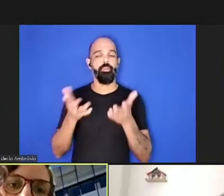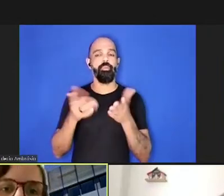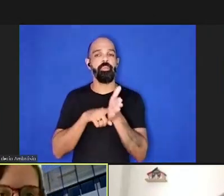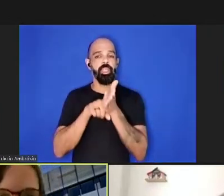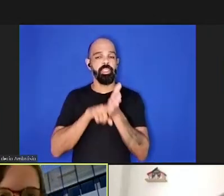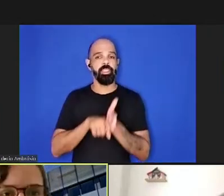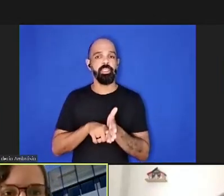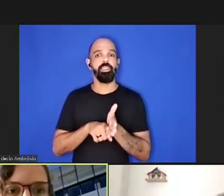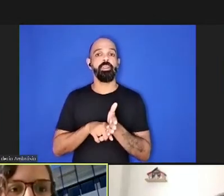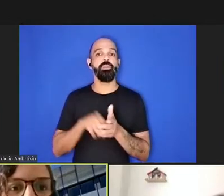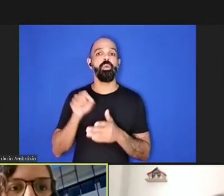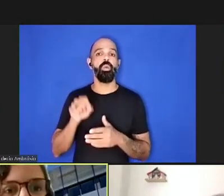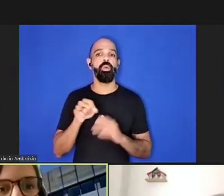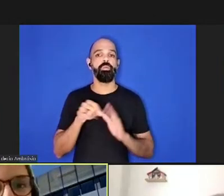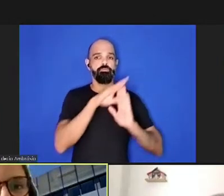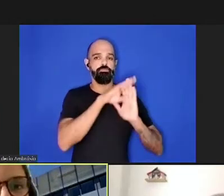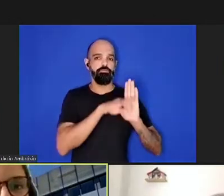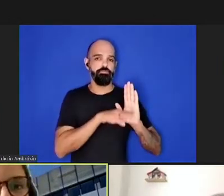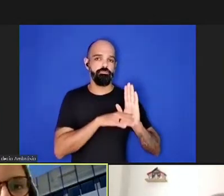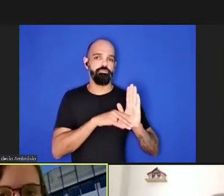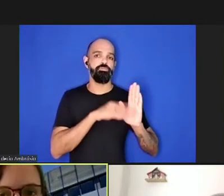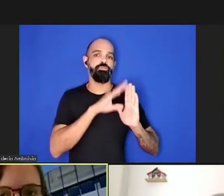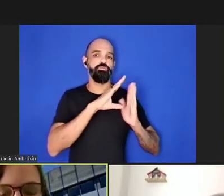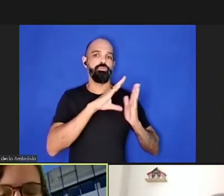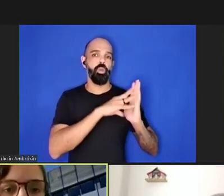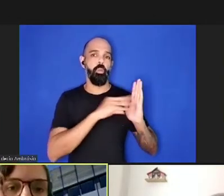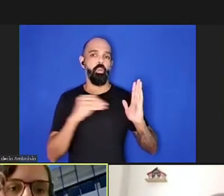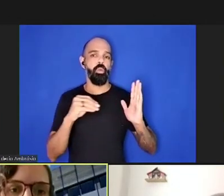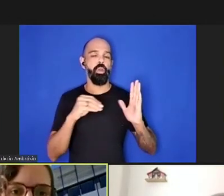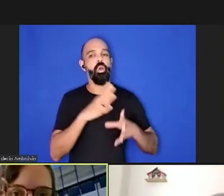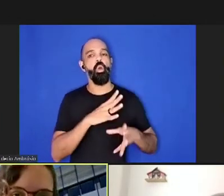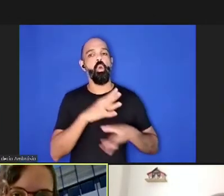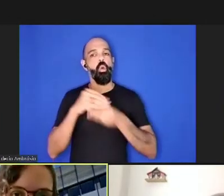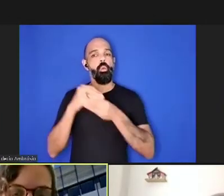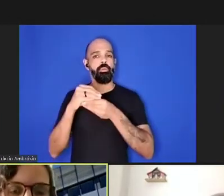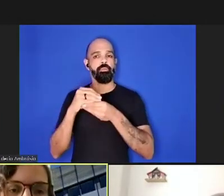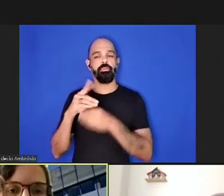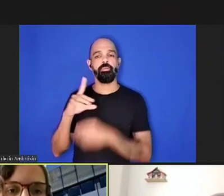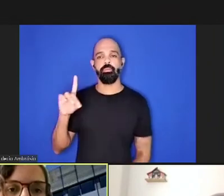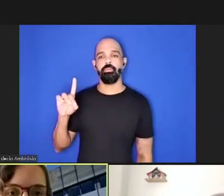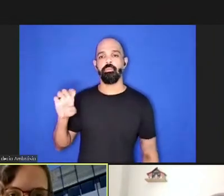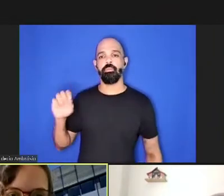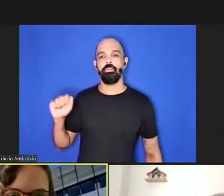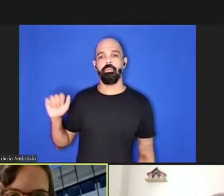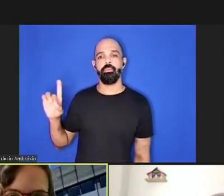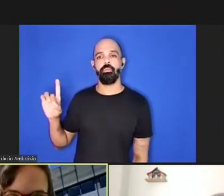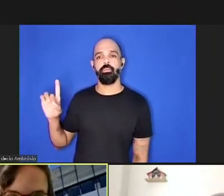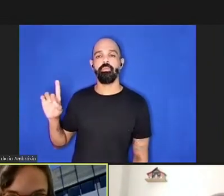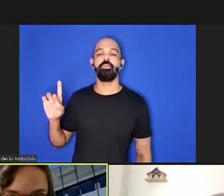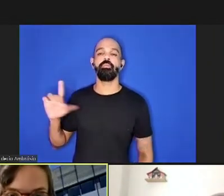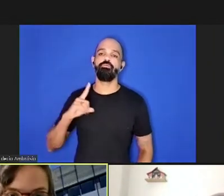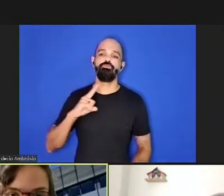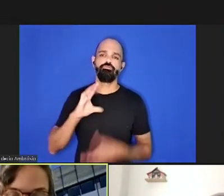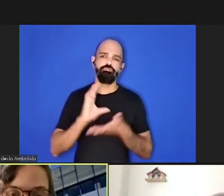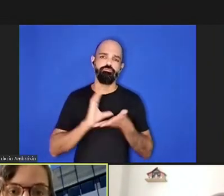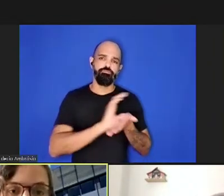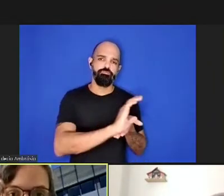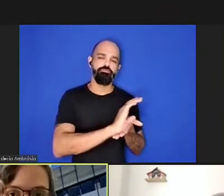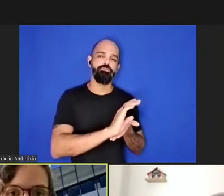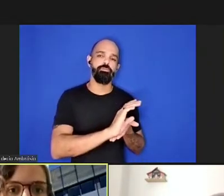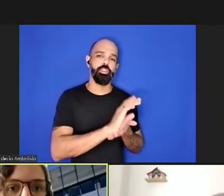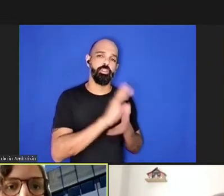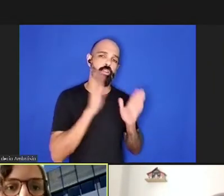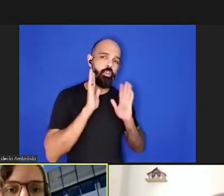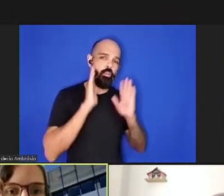os portfólios, digamos assim, né, se complementam. O DAD muito fortemente tem sua oferta voltada para brasileiras, a oferta